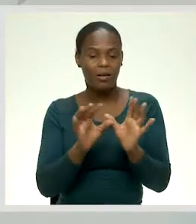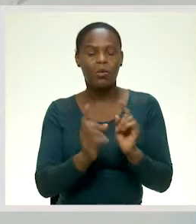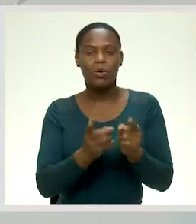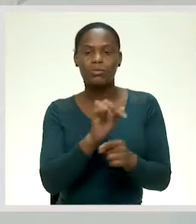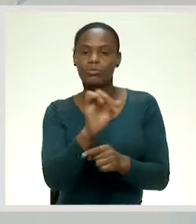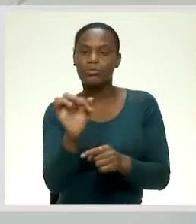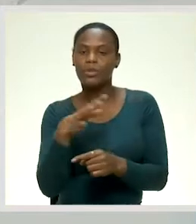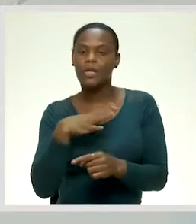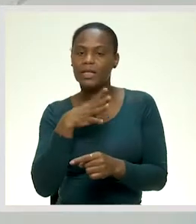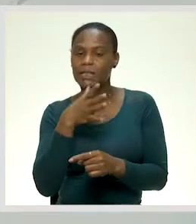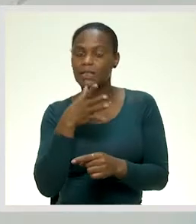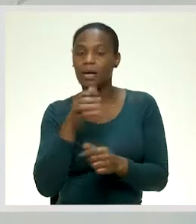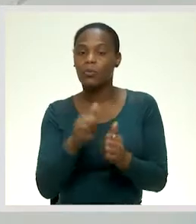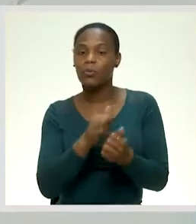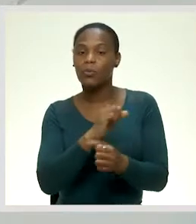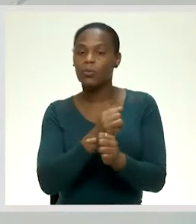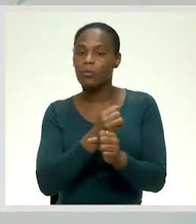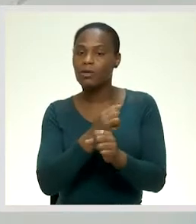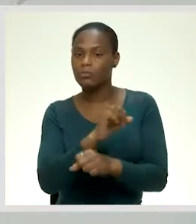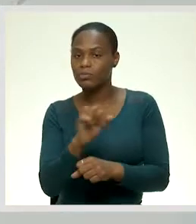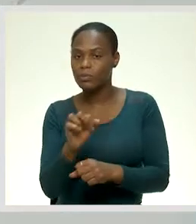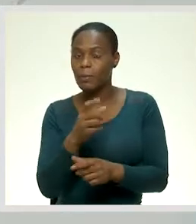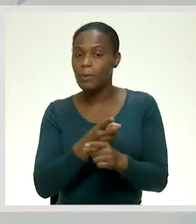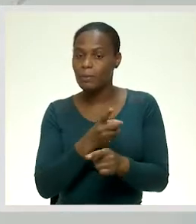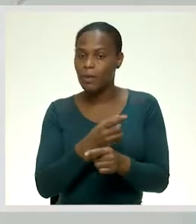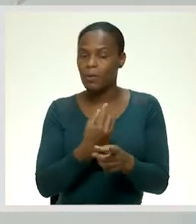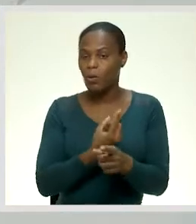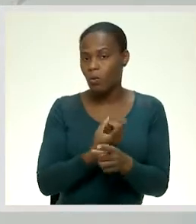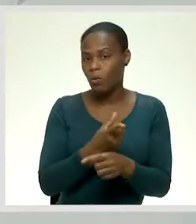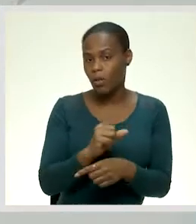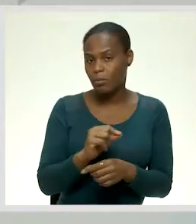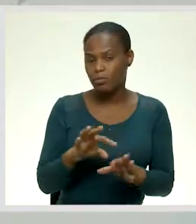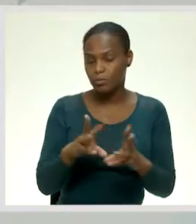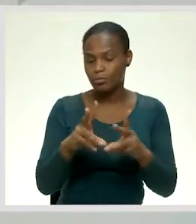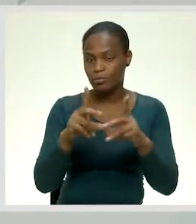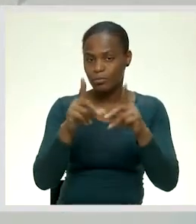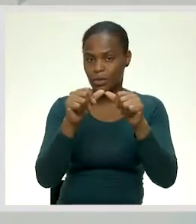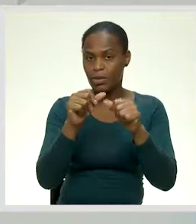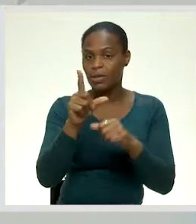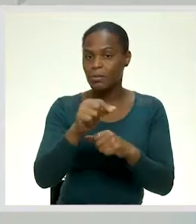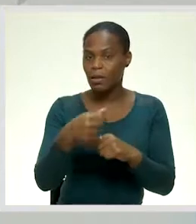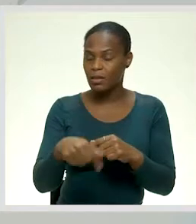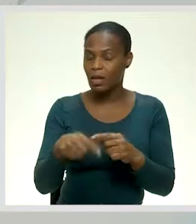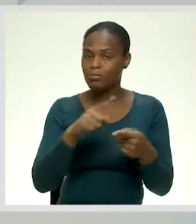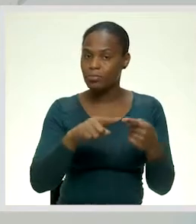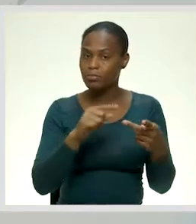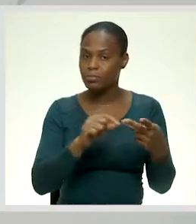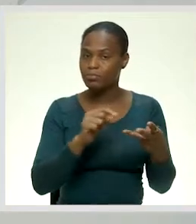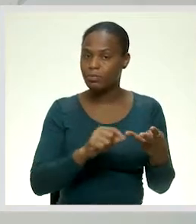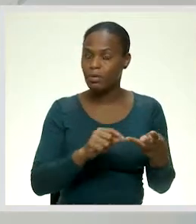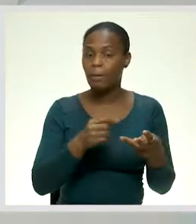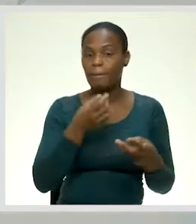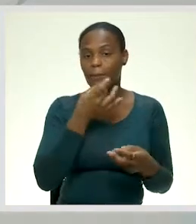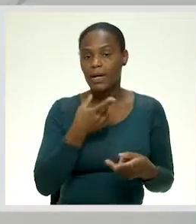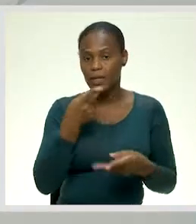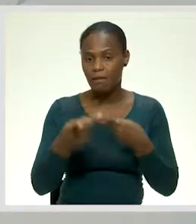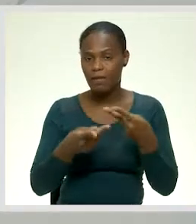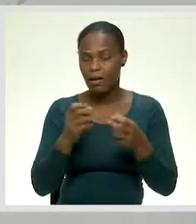no seu trabalho. A mesma coisa no desenvolvimento, também ter elementos que permitam avaliar claramente e